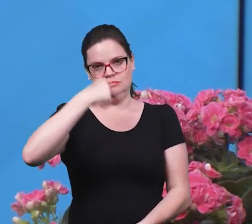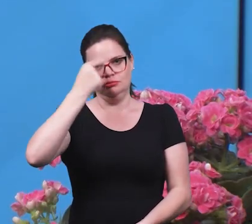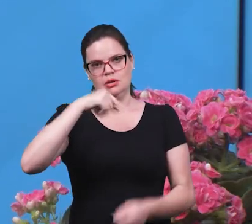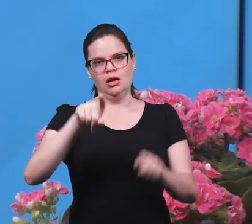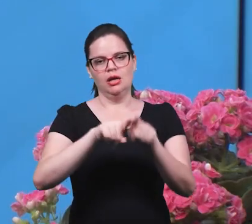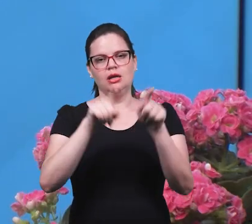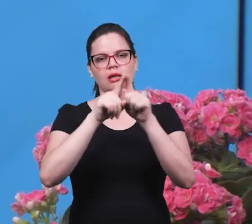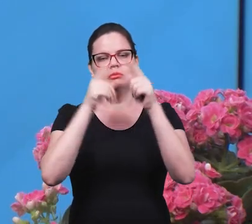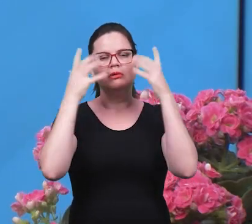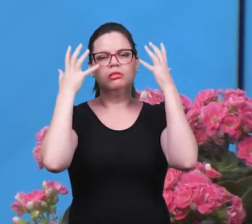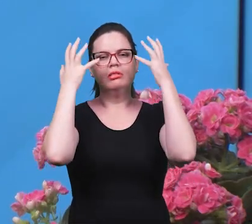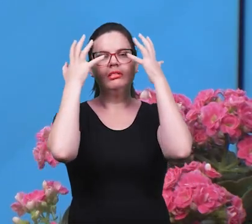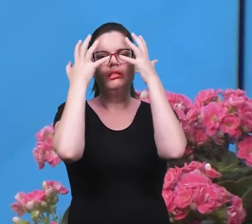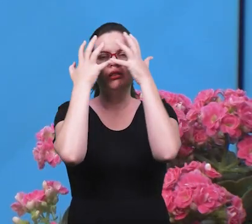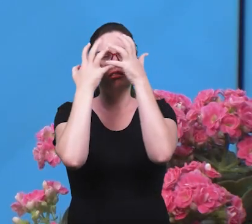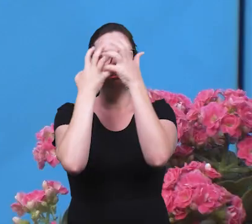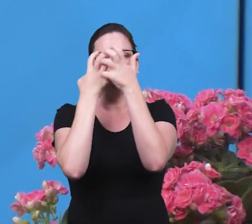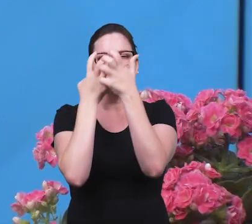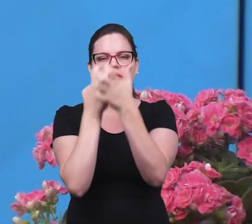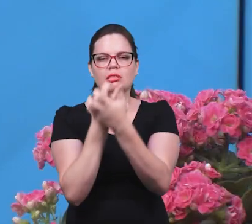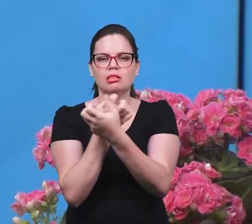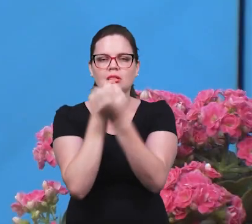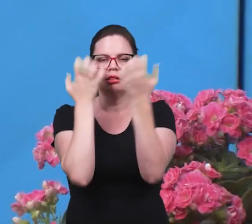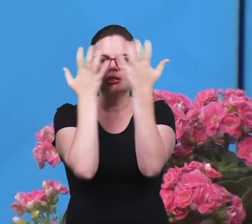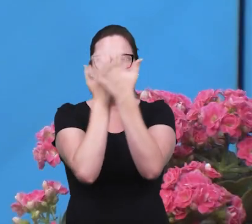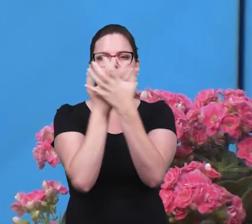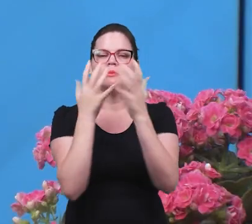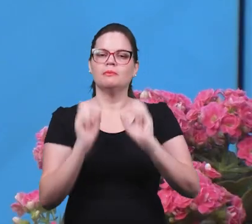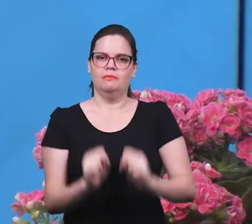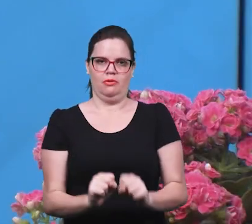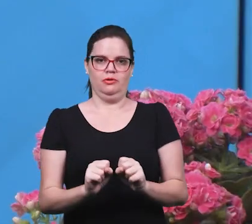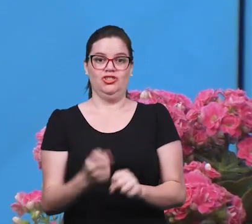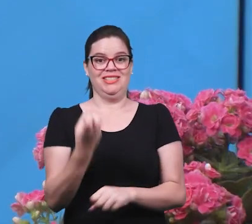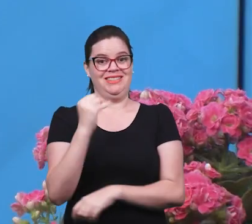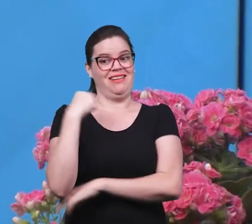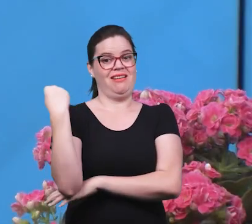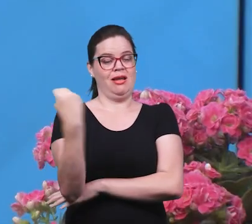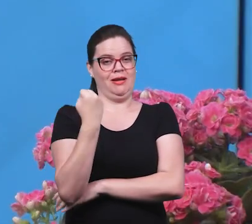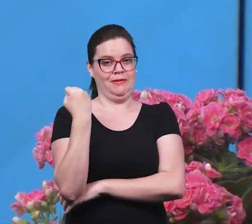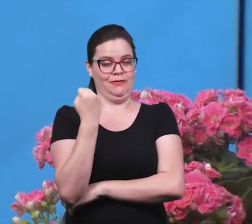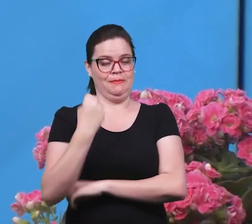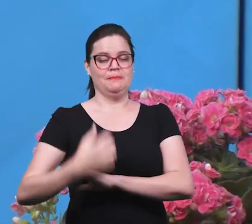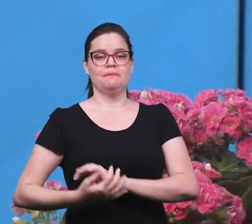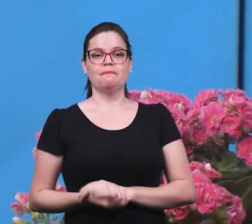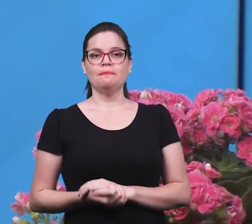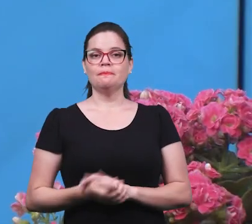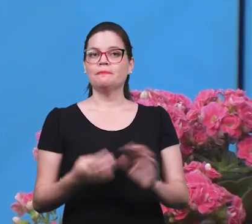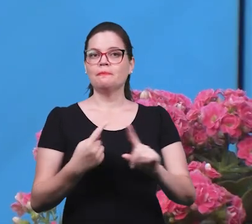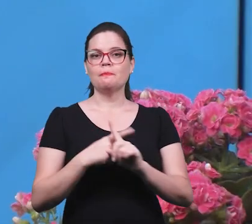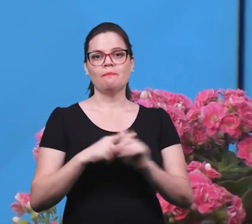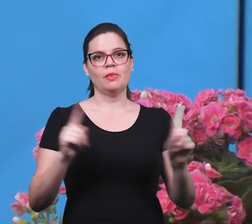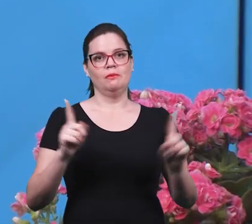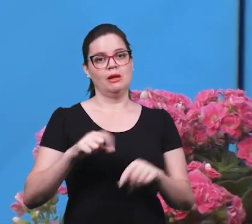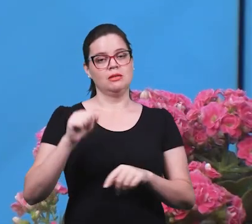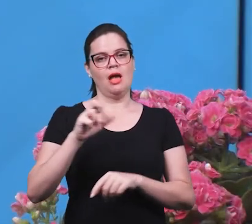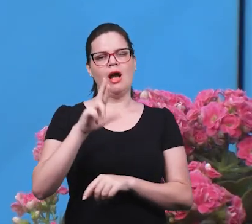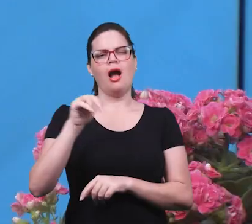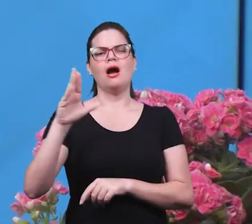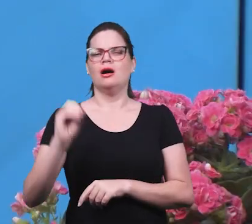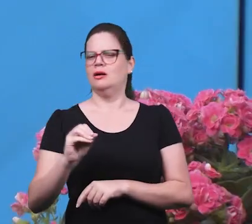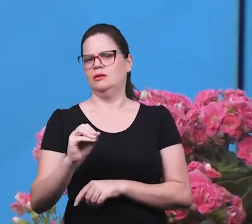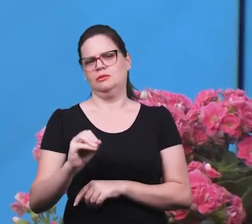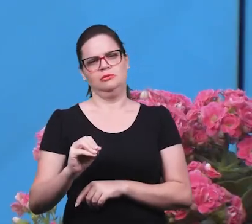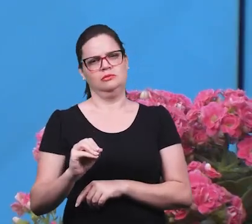distúrbios também da visão. A visão pode ficar um pouquinho embaçada, escurecida, é um sintoma. Mas isso são em casos mais raros, onde a pressão